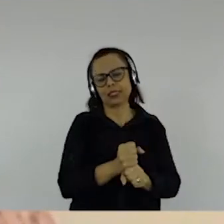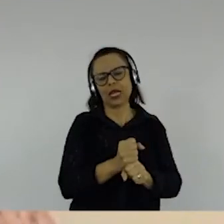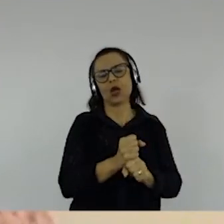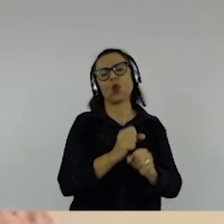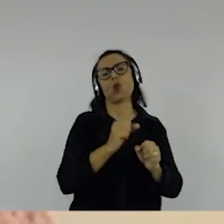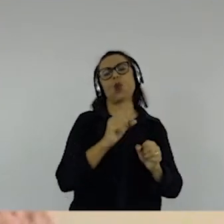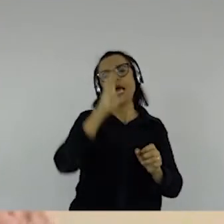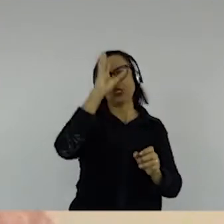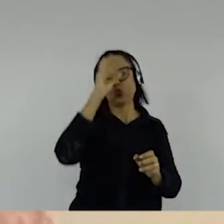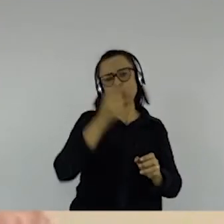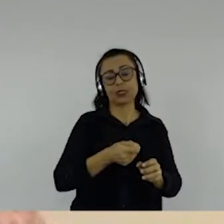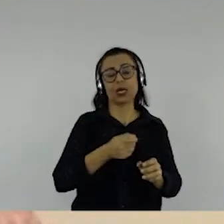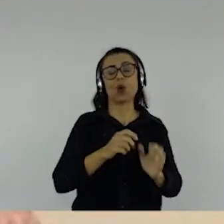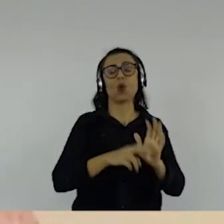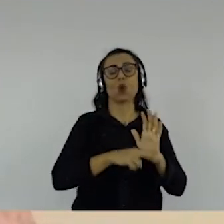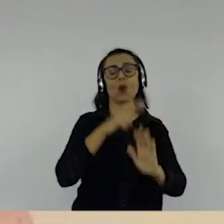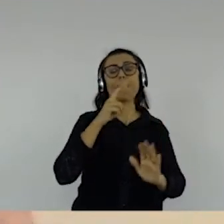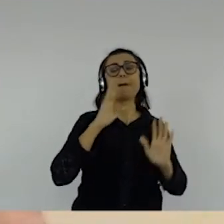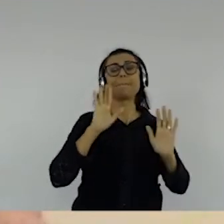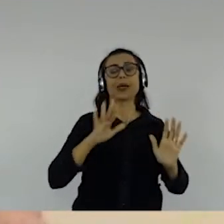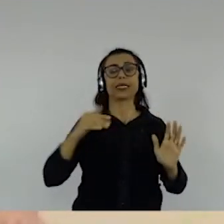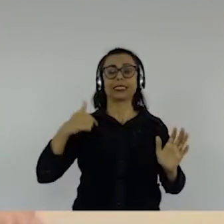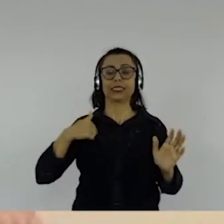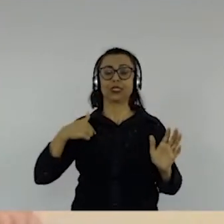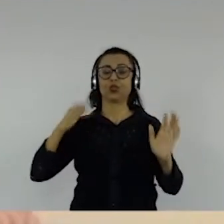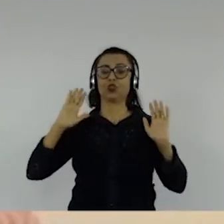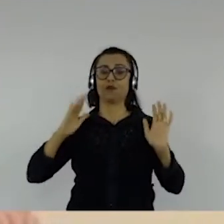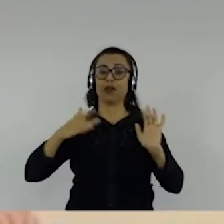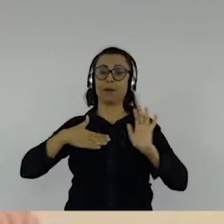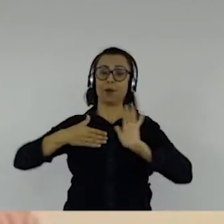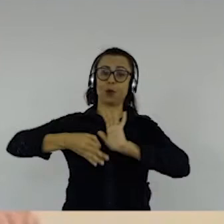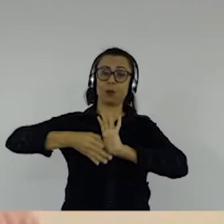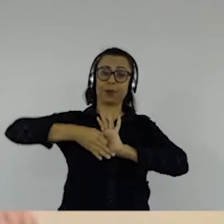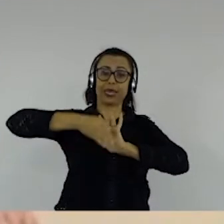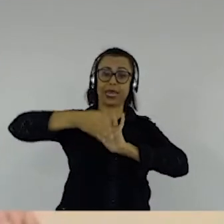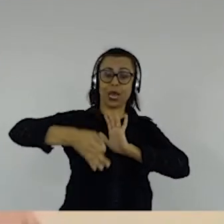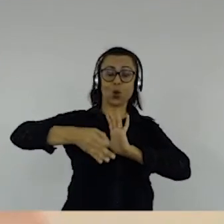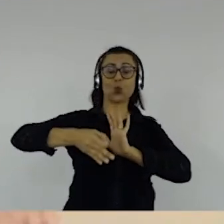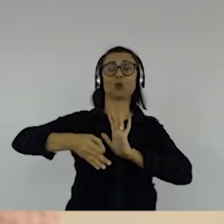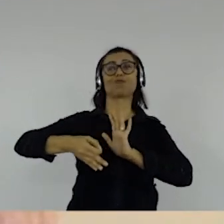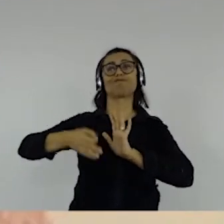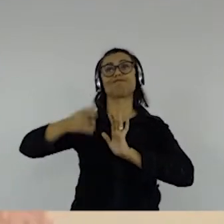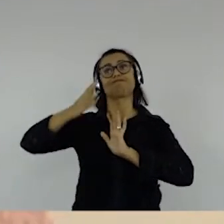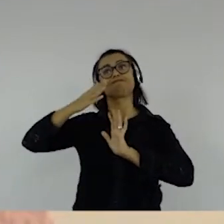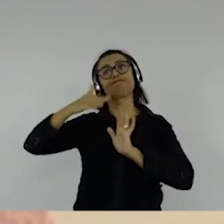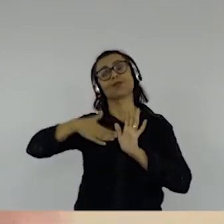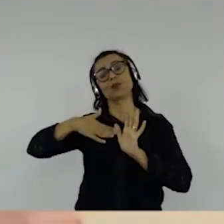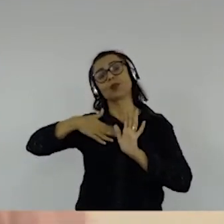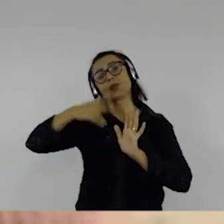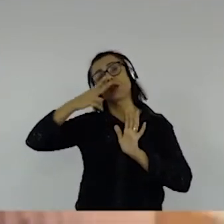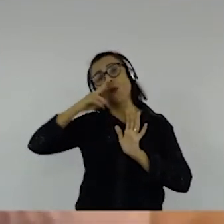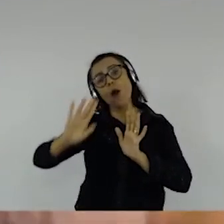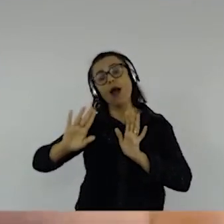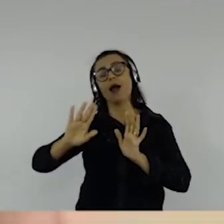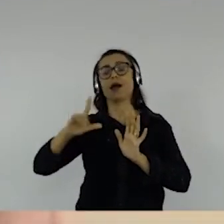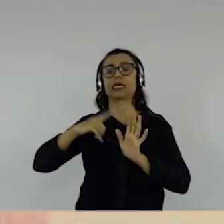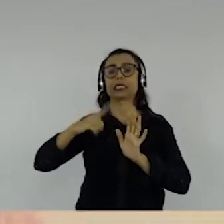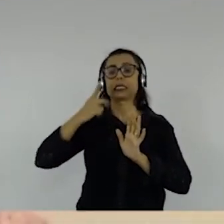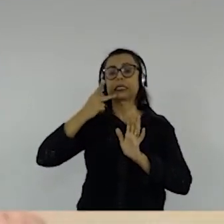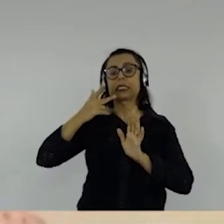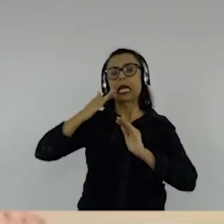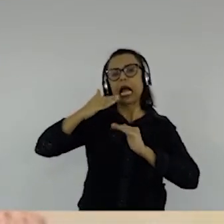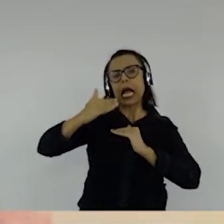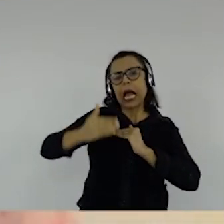Então, eu já aqui adianto a minha opinião que me parece que se tivermos que caminhar